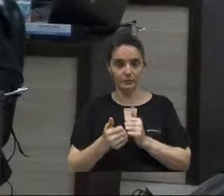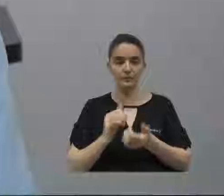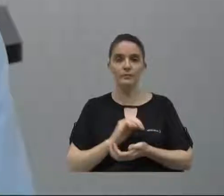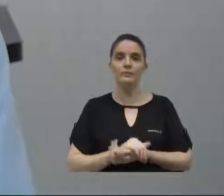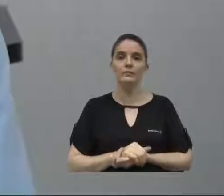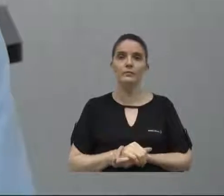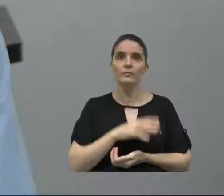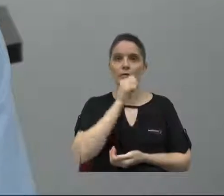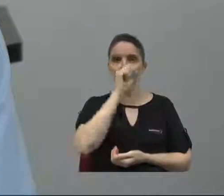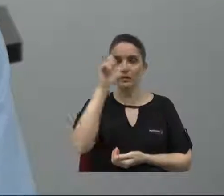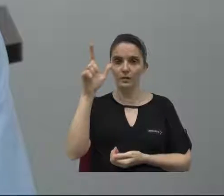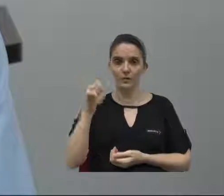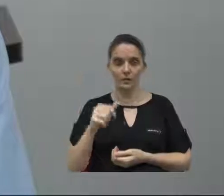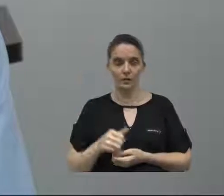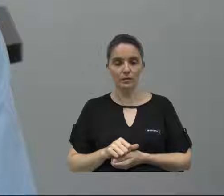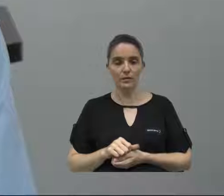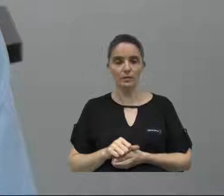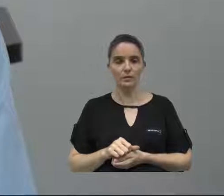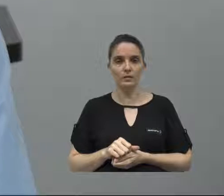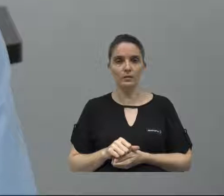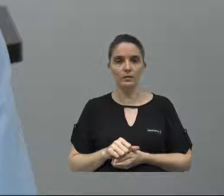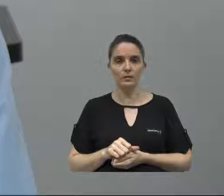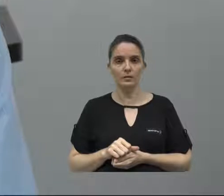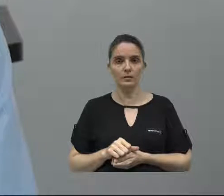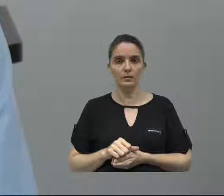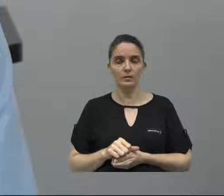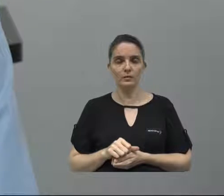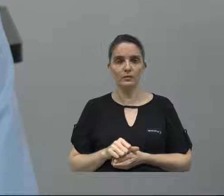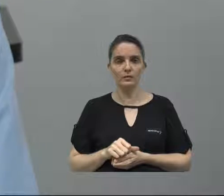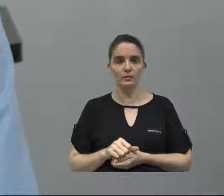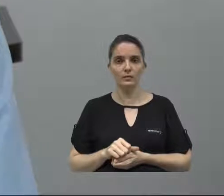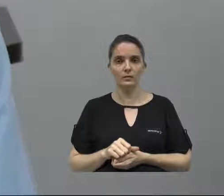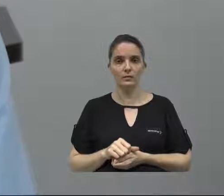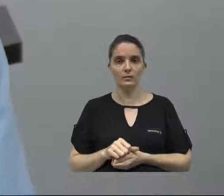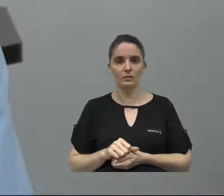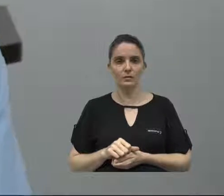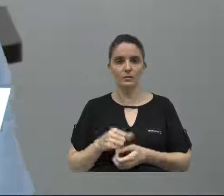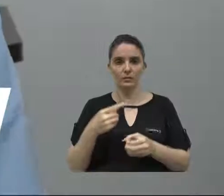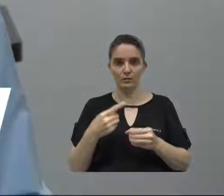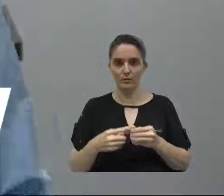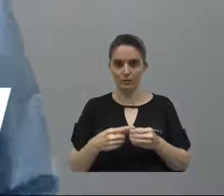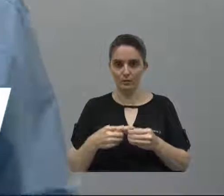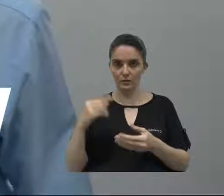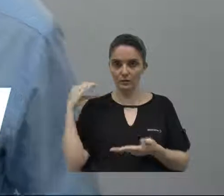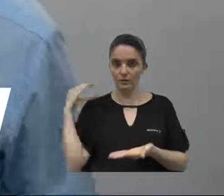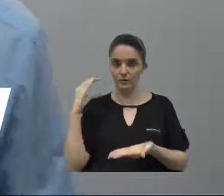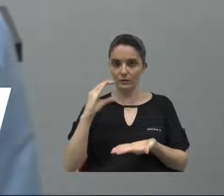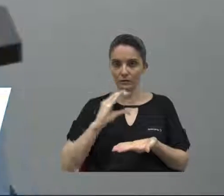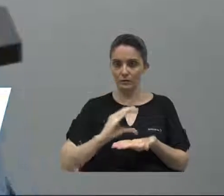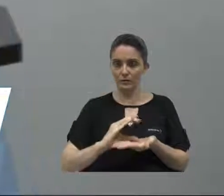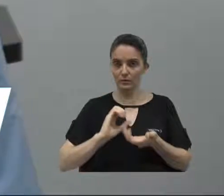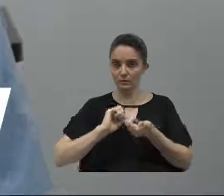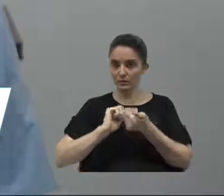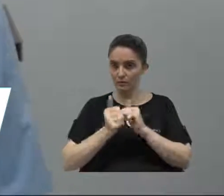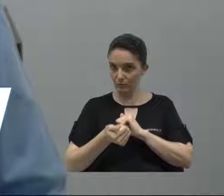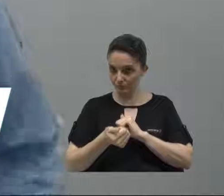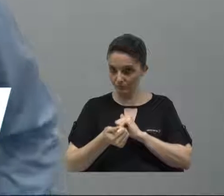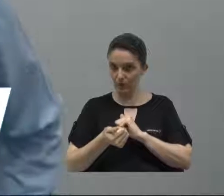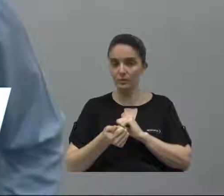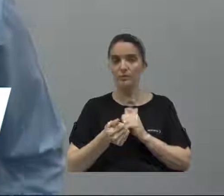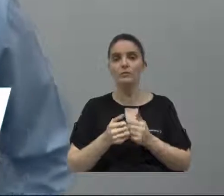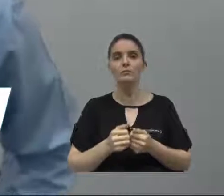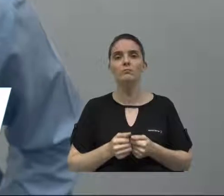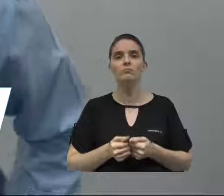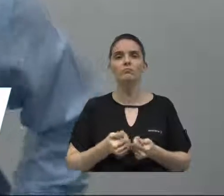Limeira é uma das poucas cidades que não vem desse governo, vem de um investimento no esporte de vários